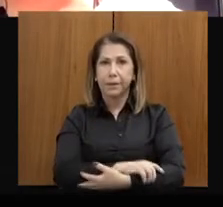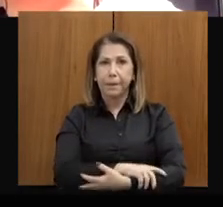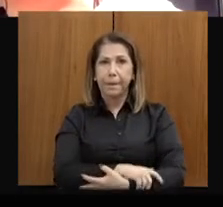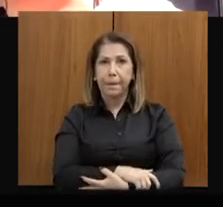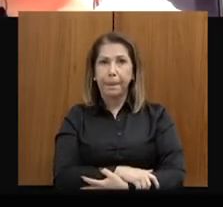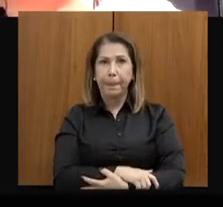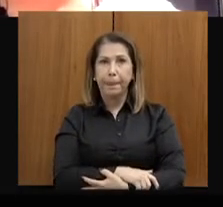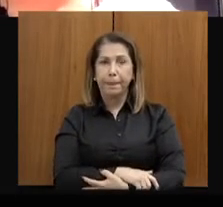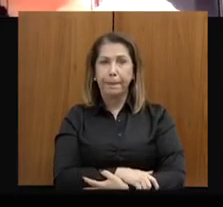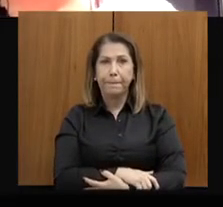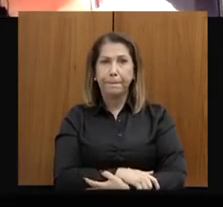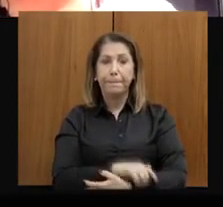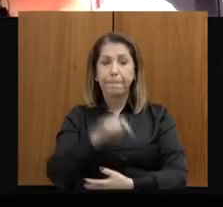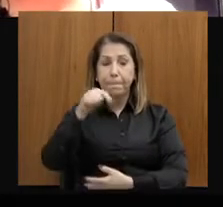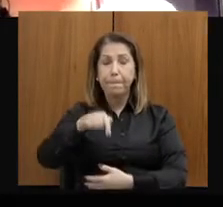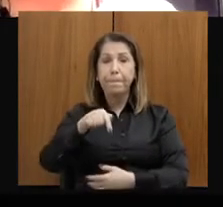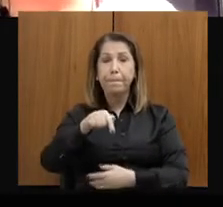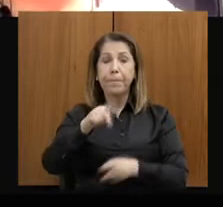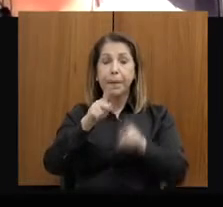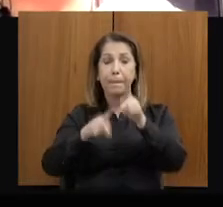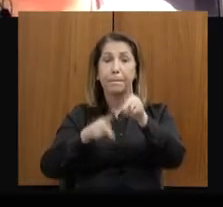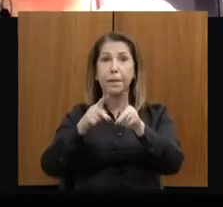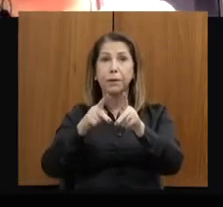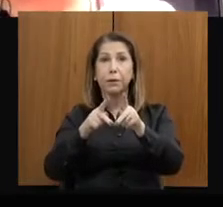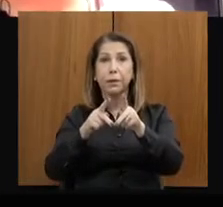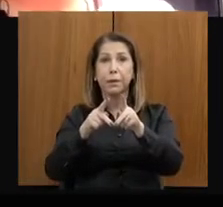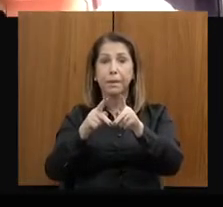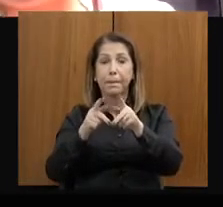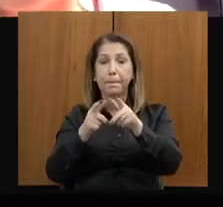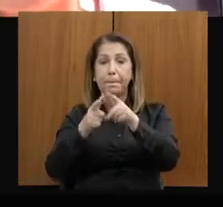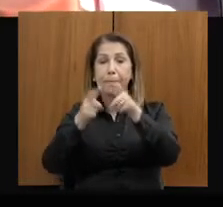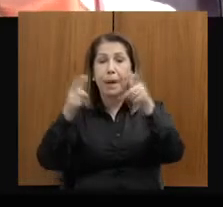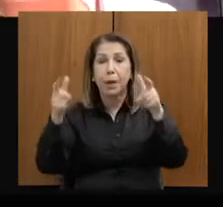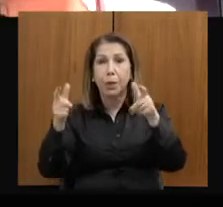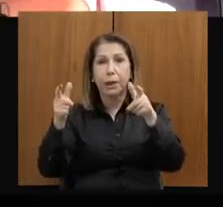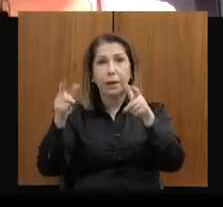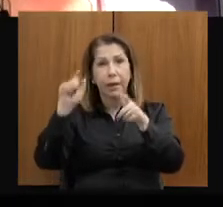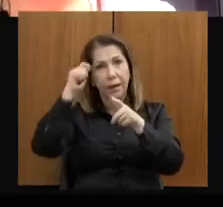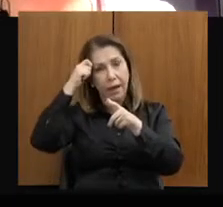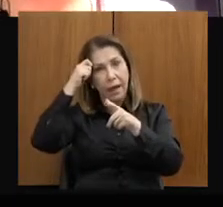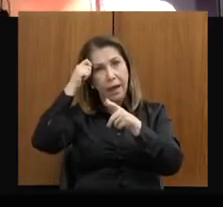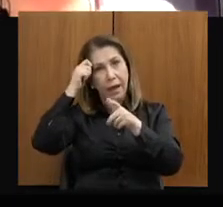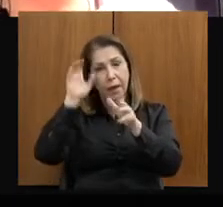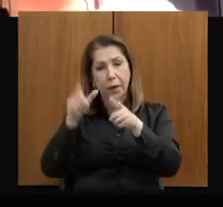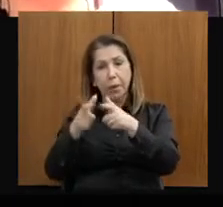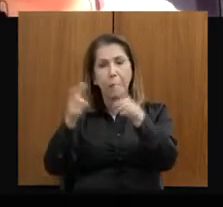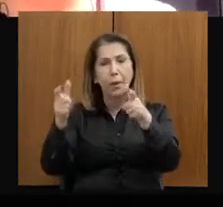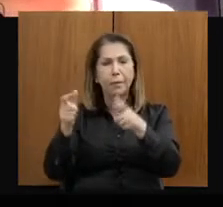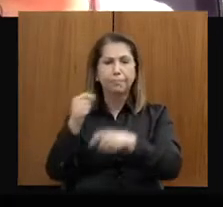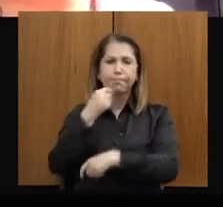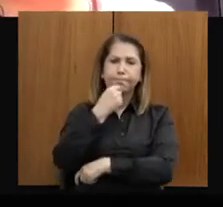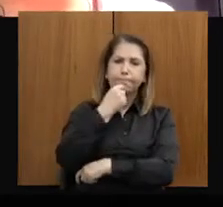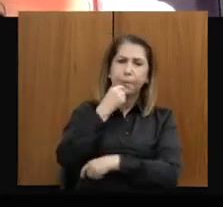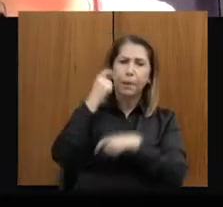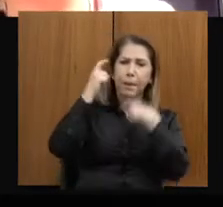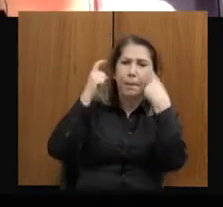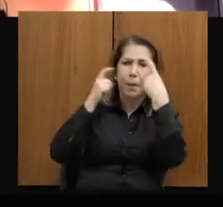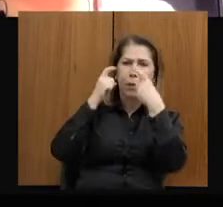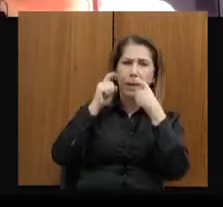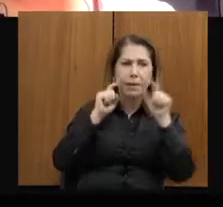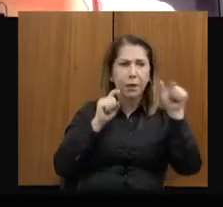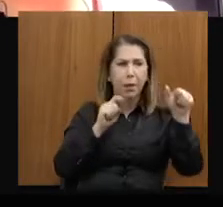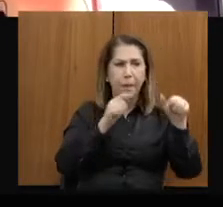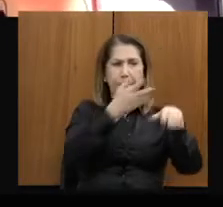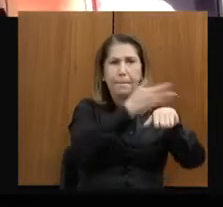em que a gente tinha uma população majoritariamente negra que era vista como preocupação pelas elites